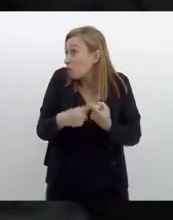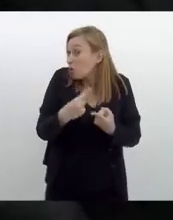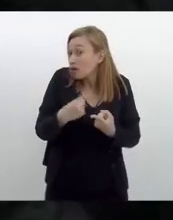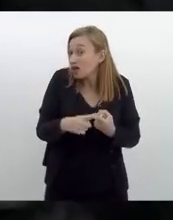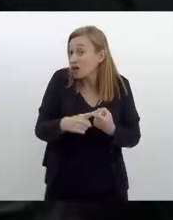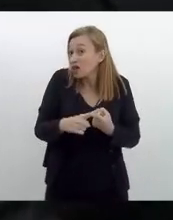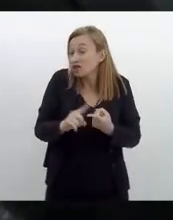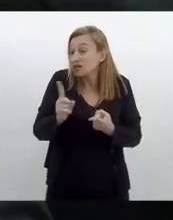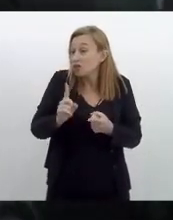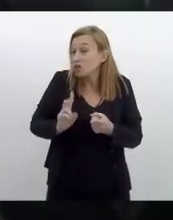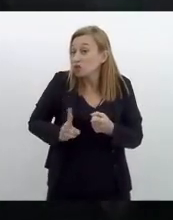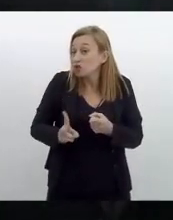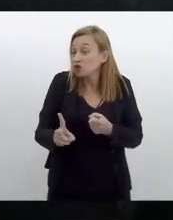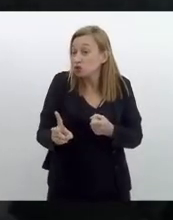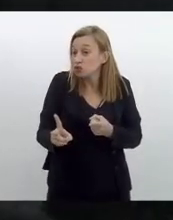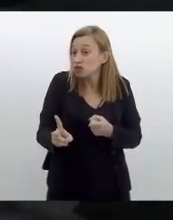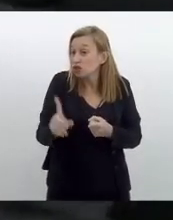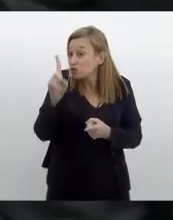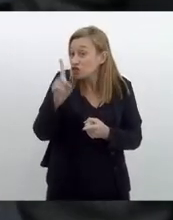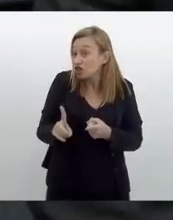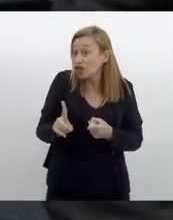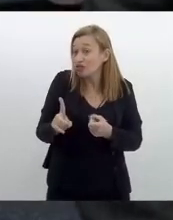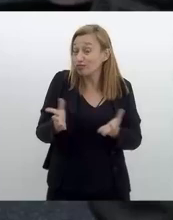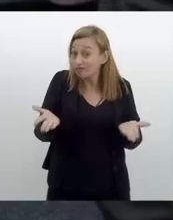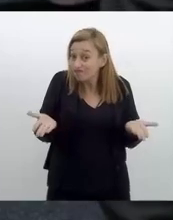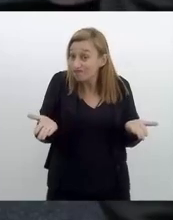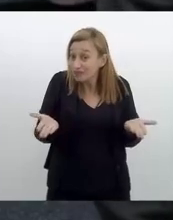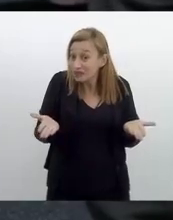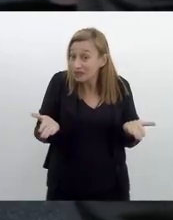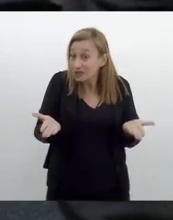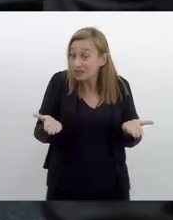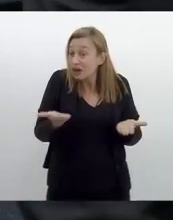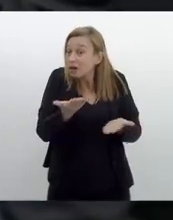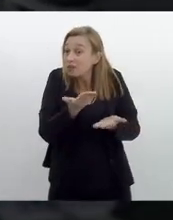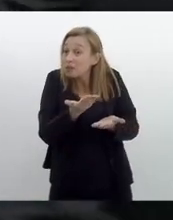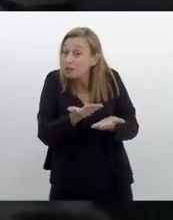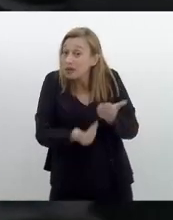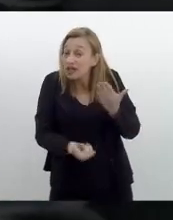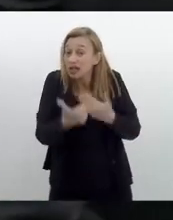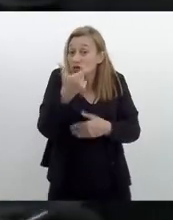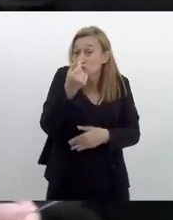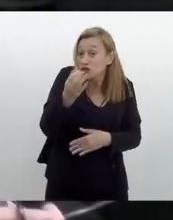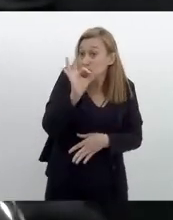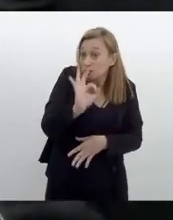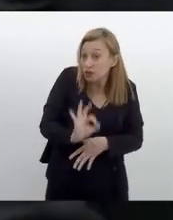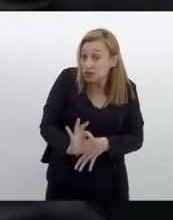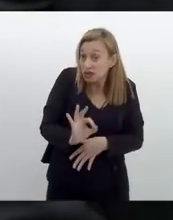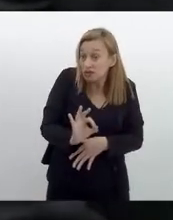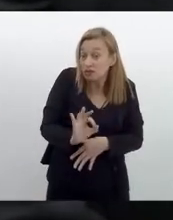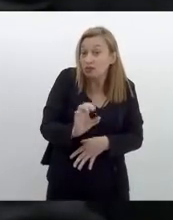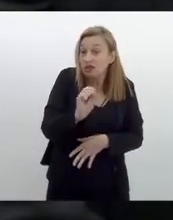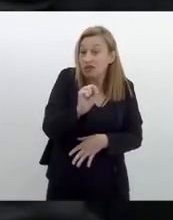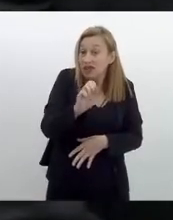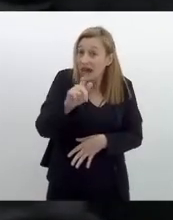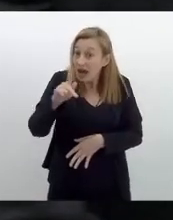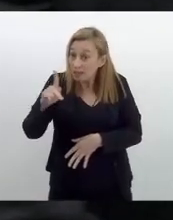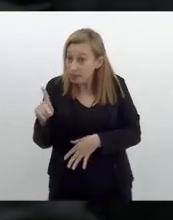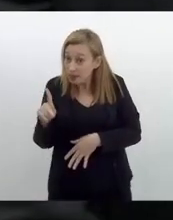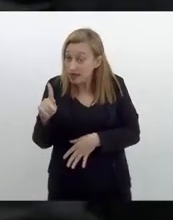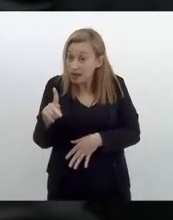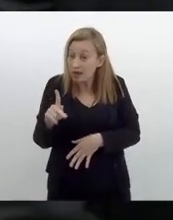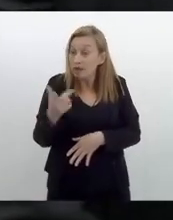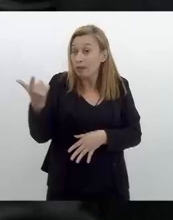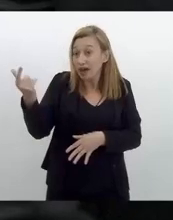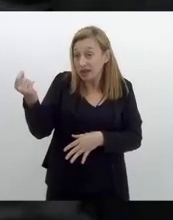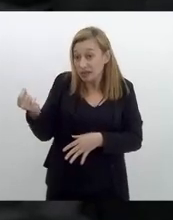continua tendo a progressão. Então, ele vai deixar de receber os 20% como CEAP para receber 20